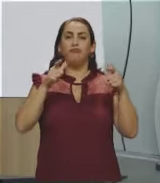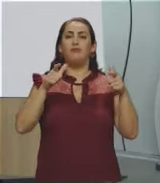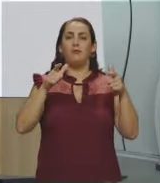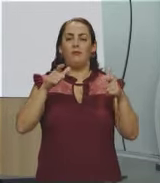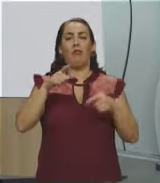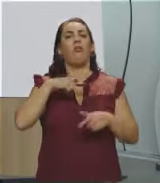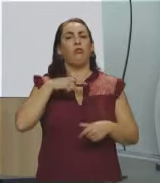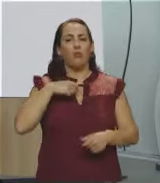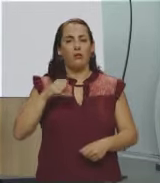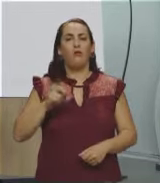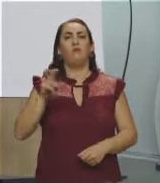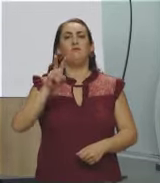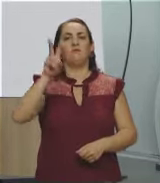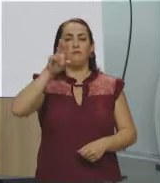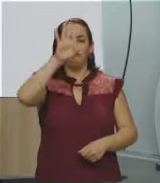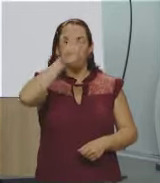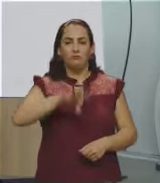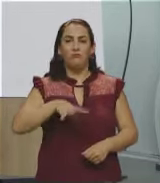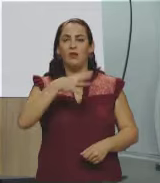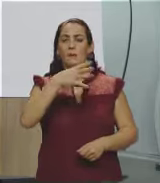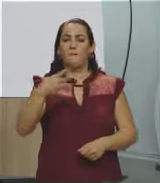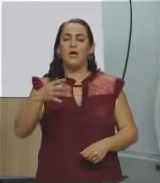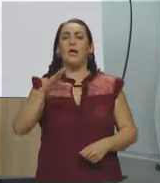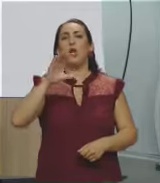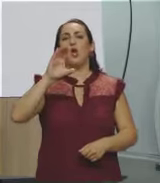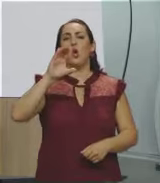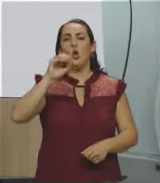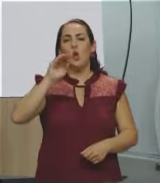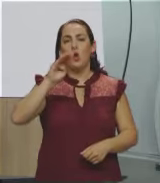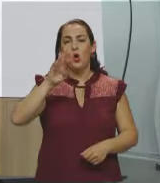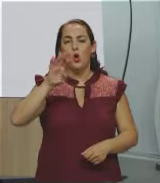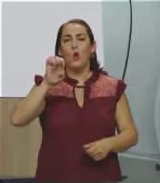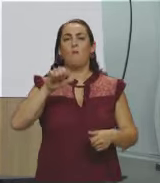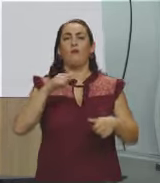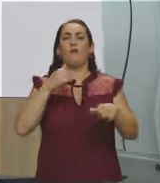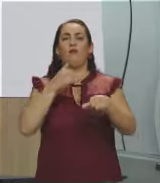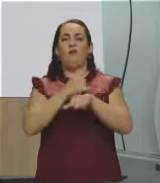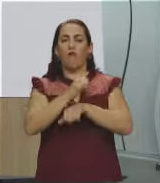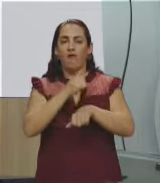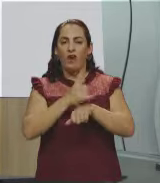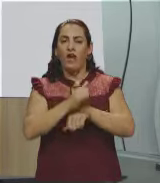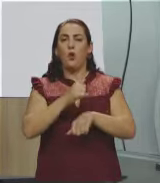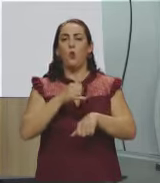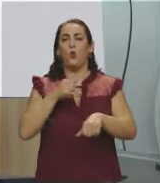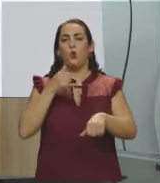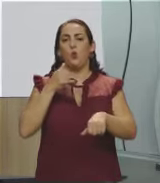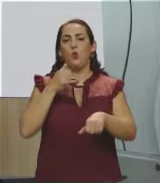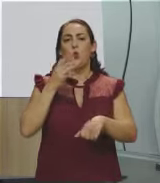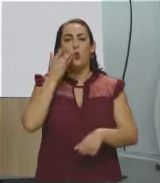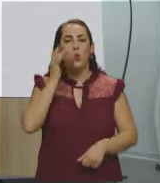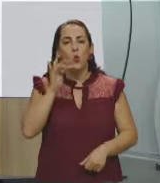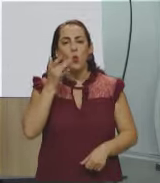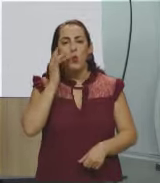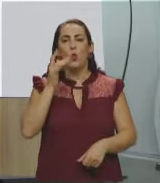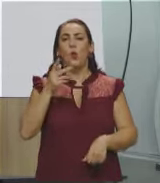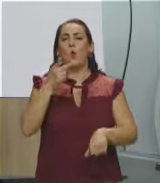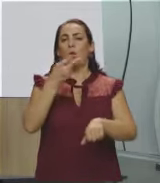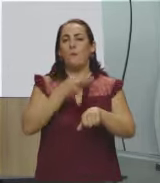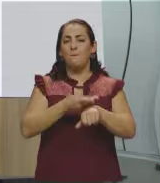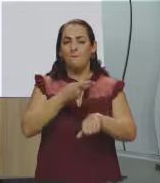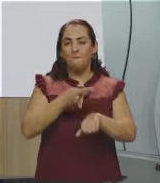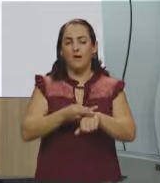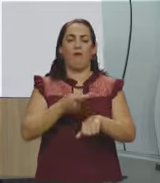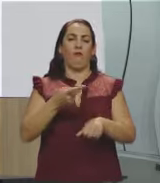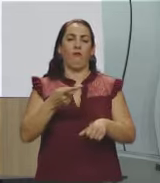cada material. Para o cobre eu tenho um valor, para o alumínio, para o ferro, para o ouro, para a prata, para a borracha. Eu tenho tabelas que eu encontro em materiais